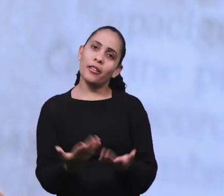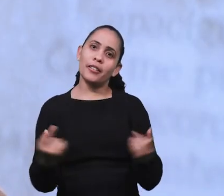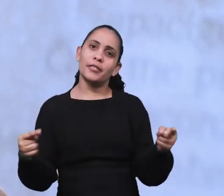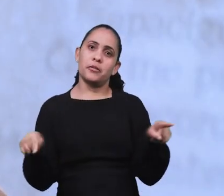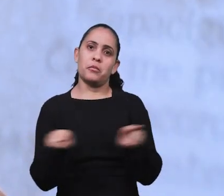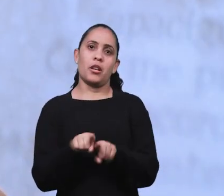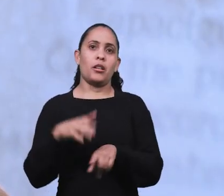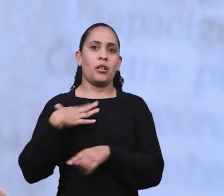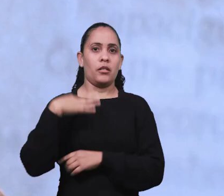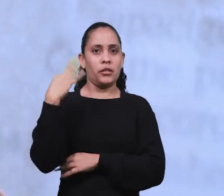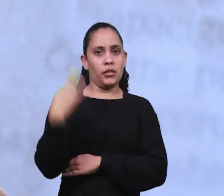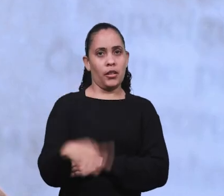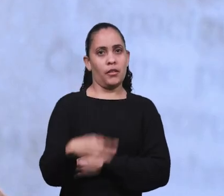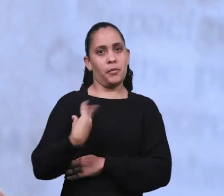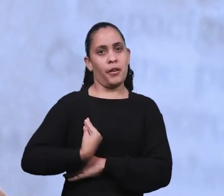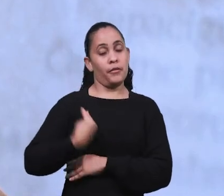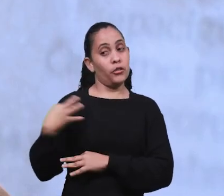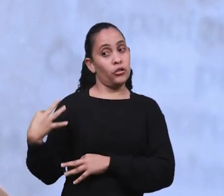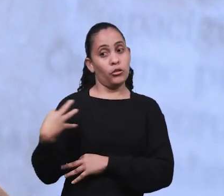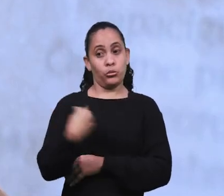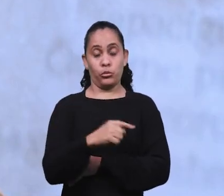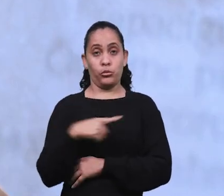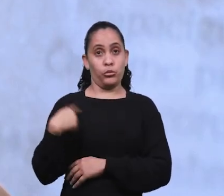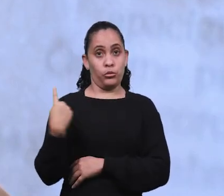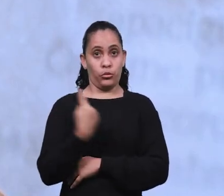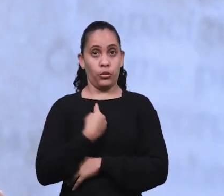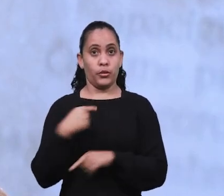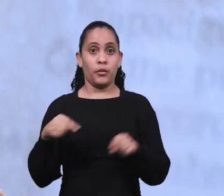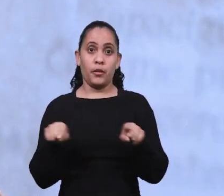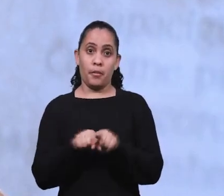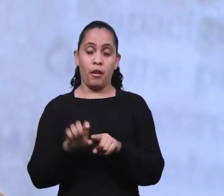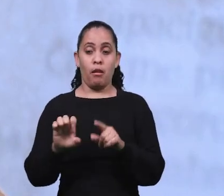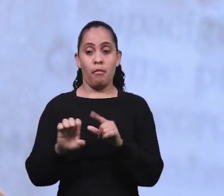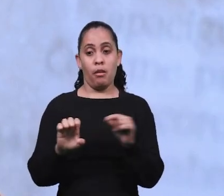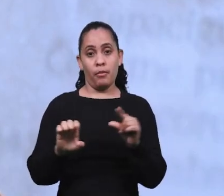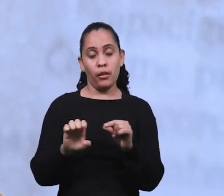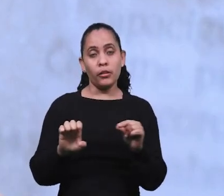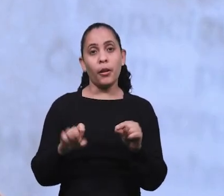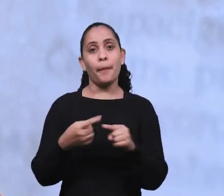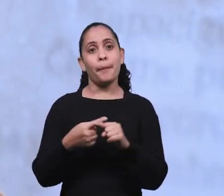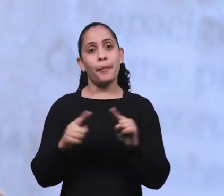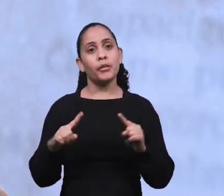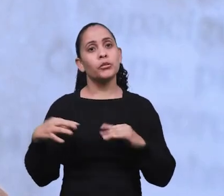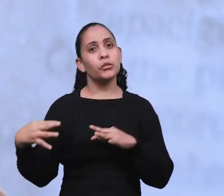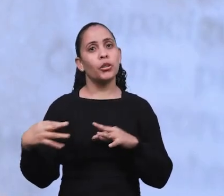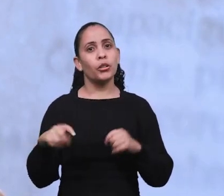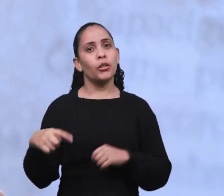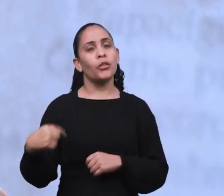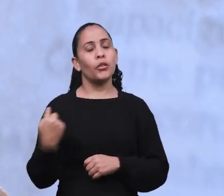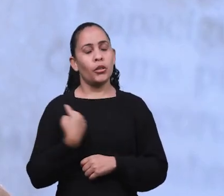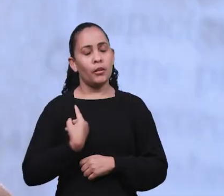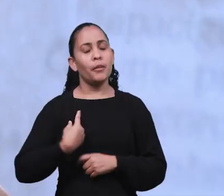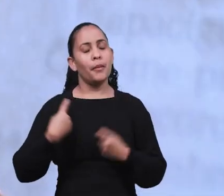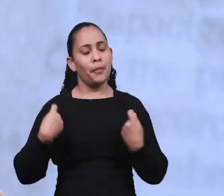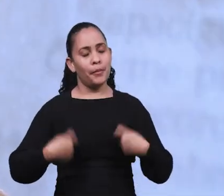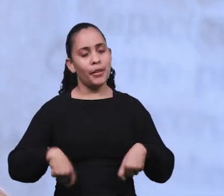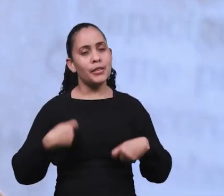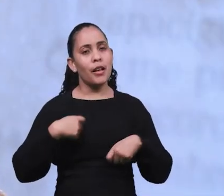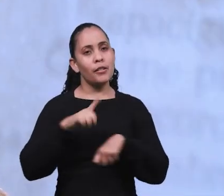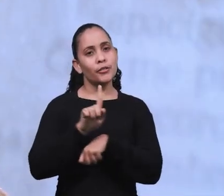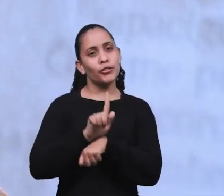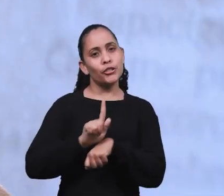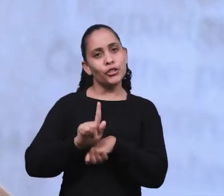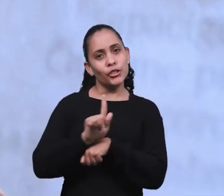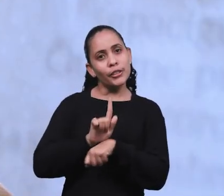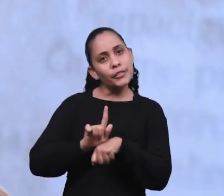com certeza, para a vida de todos nós, não somente para aquele que vai abrir um negócio, mas para a vida de todos nós vamos precisar muito de